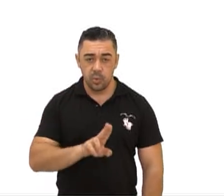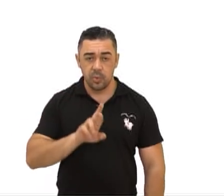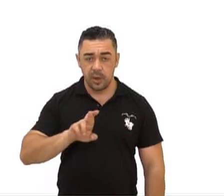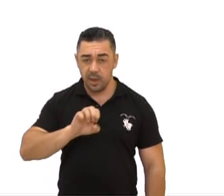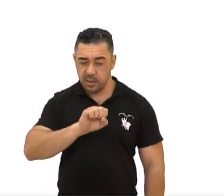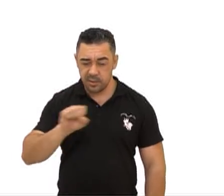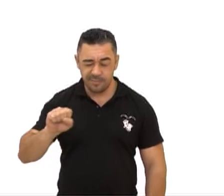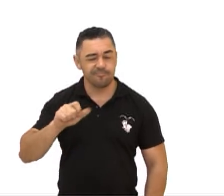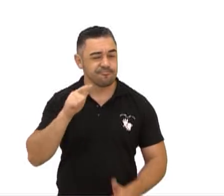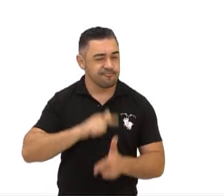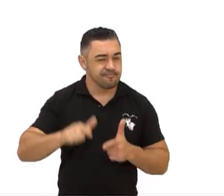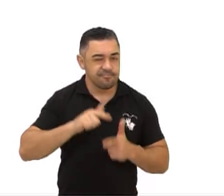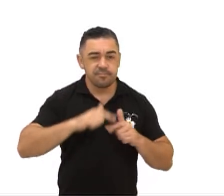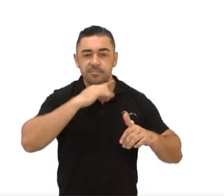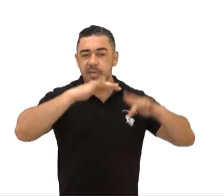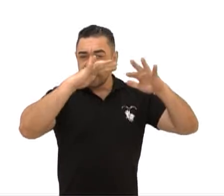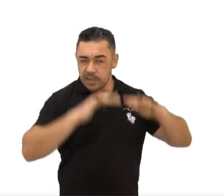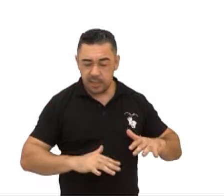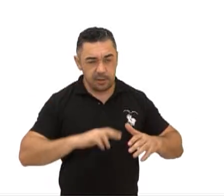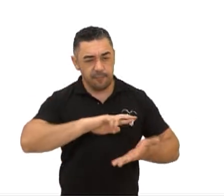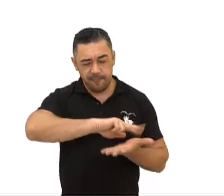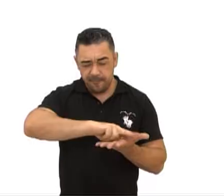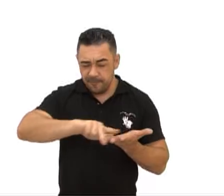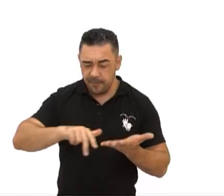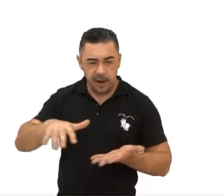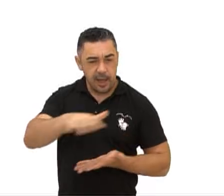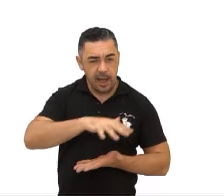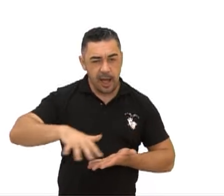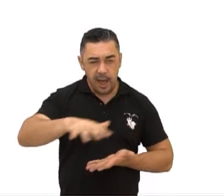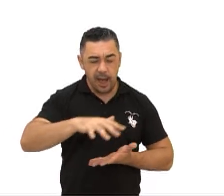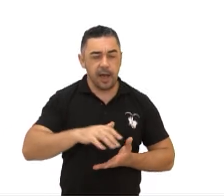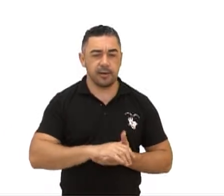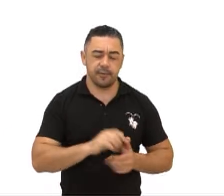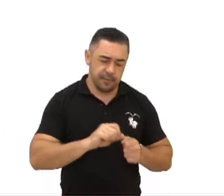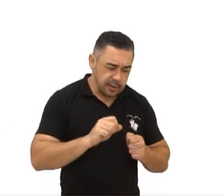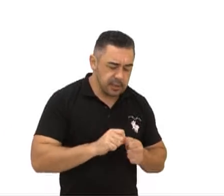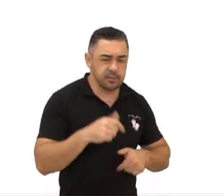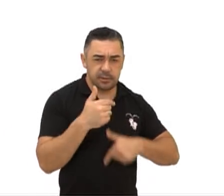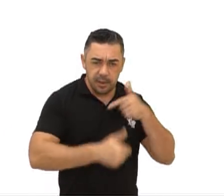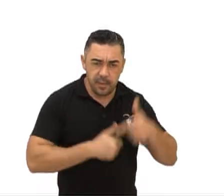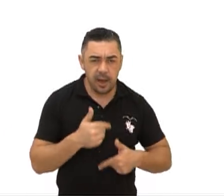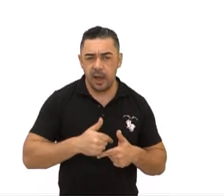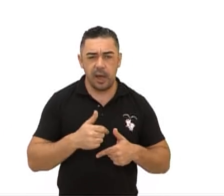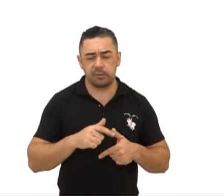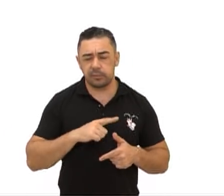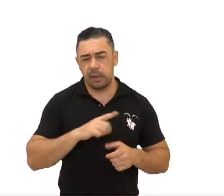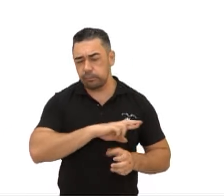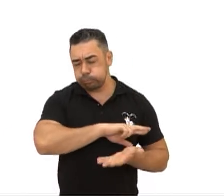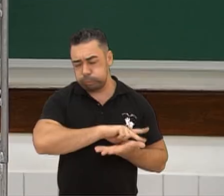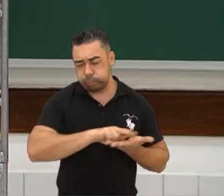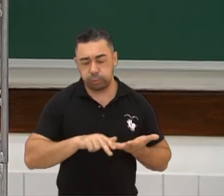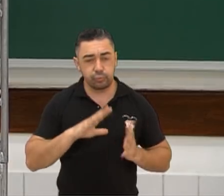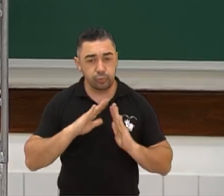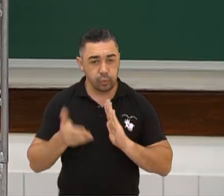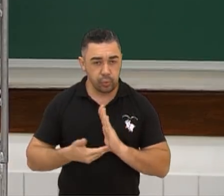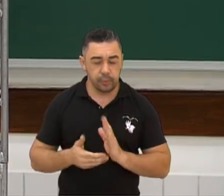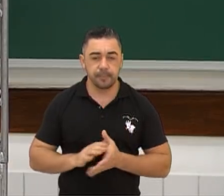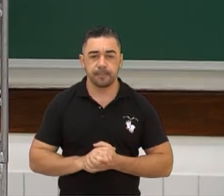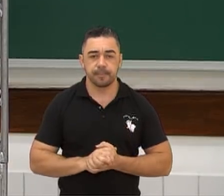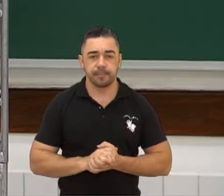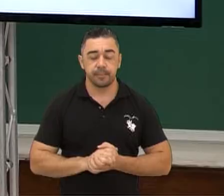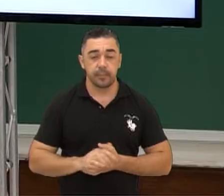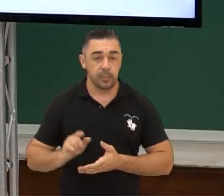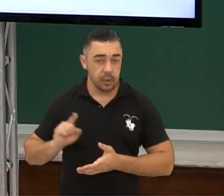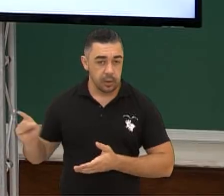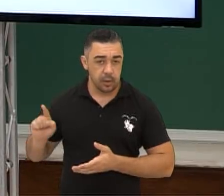uma grave crise em vários setores, vários. Produção, serviços, infraestrutura, todos eles.